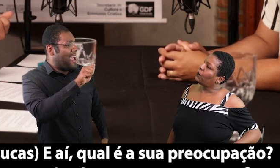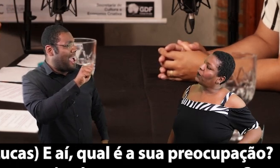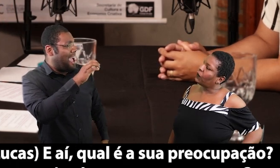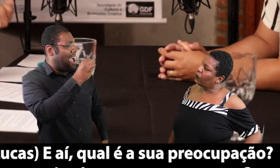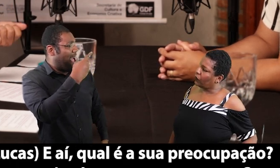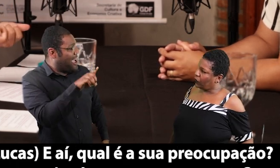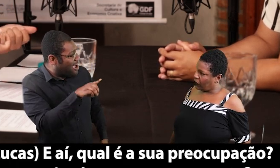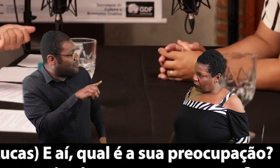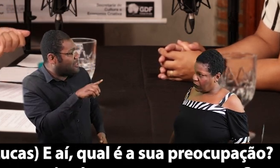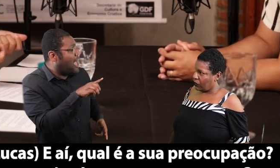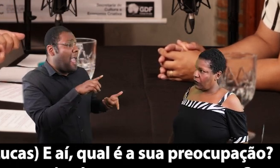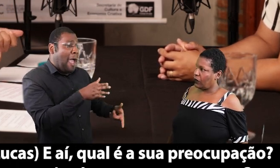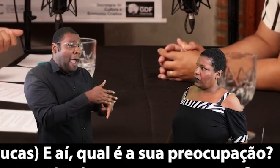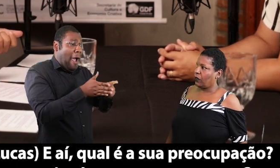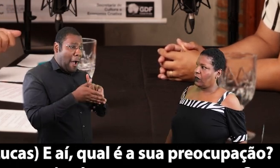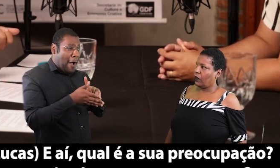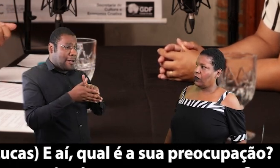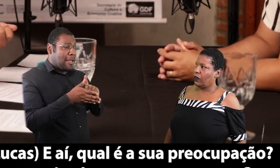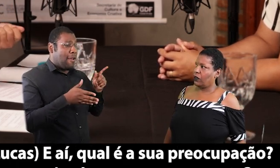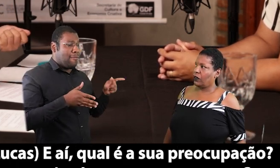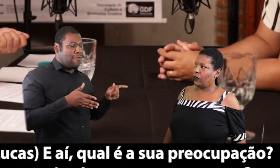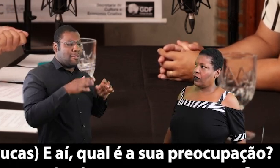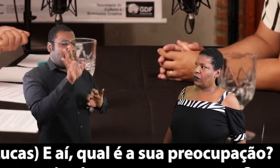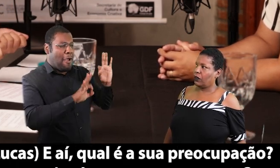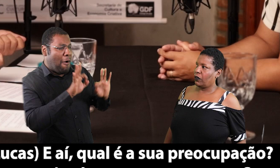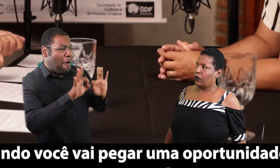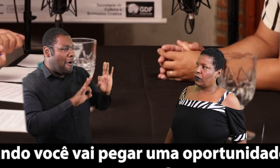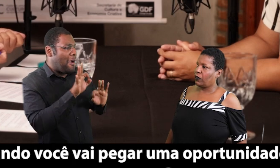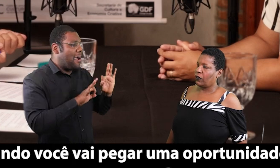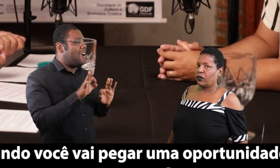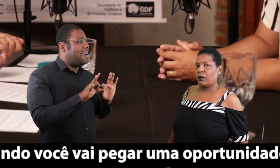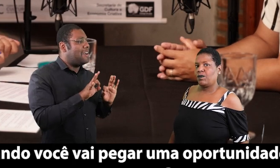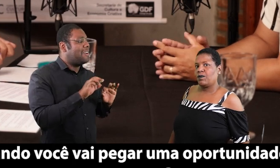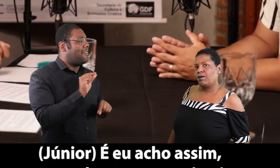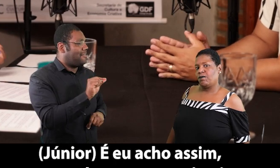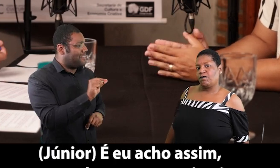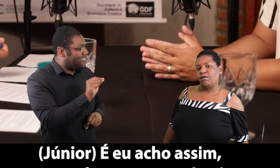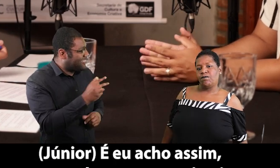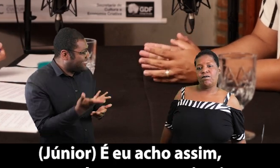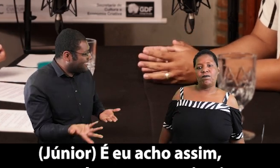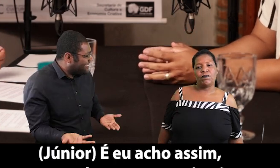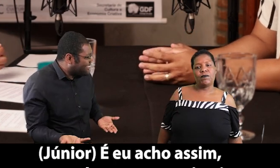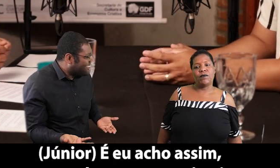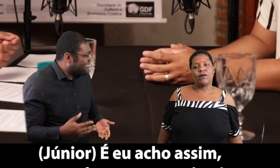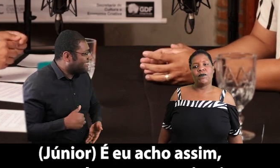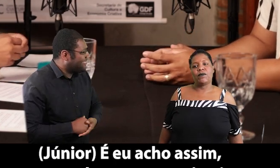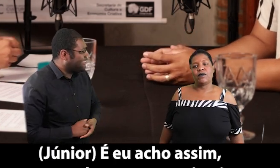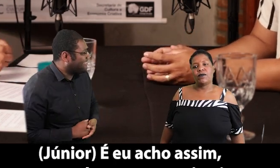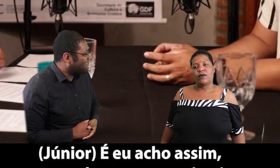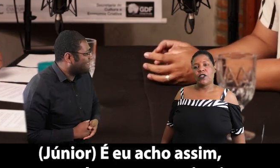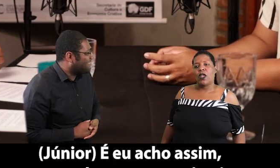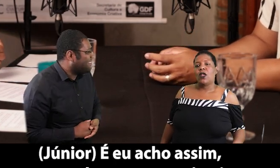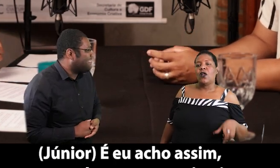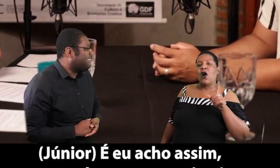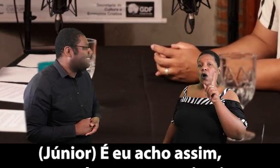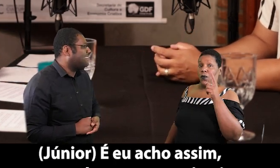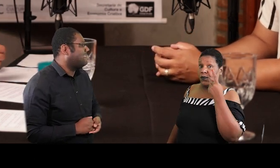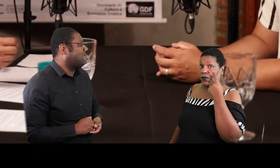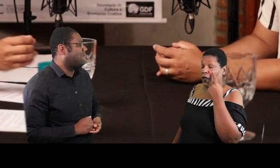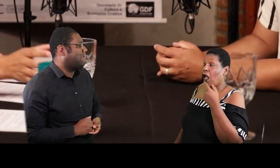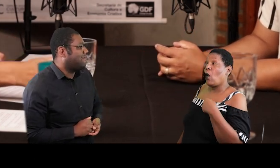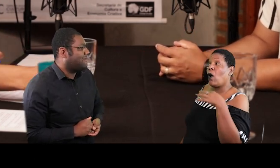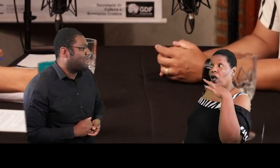que você acha que tem que estar firme quando você vai pegar uma oportunidade como essa, por É, exemplo? eu acho assim que toda vez que você